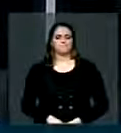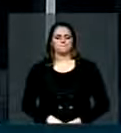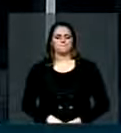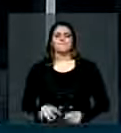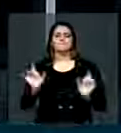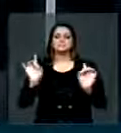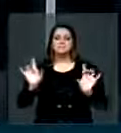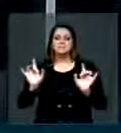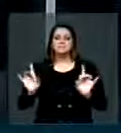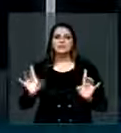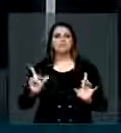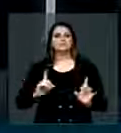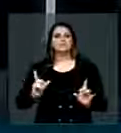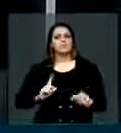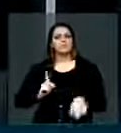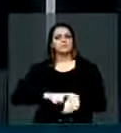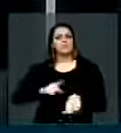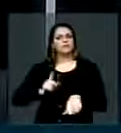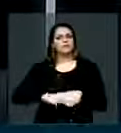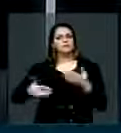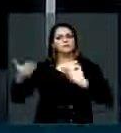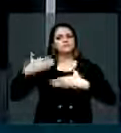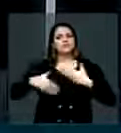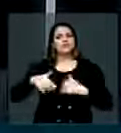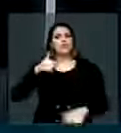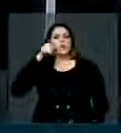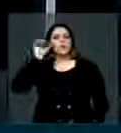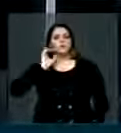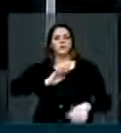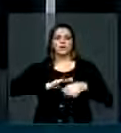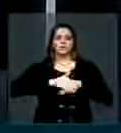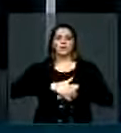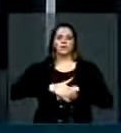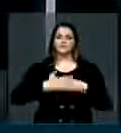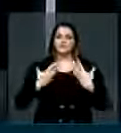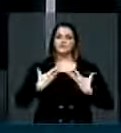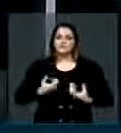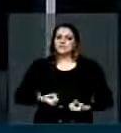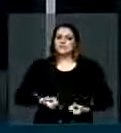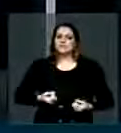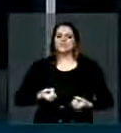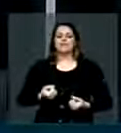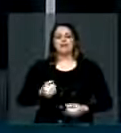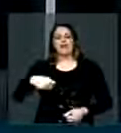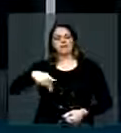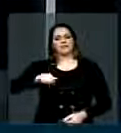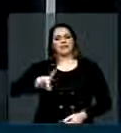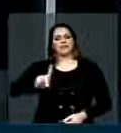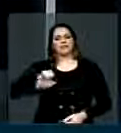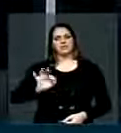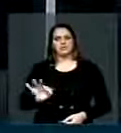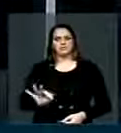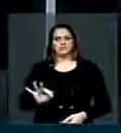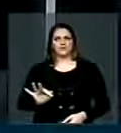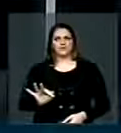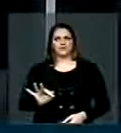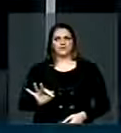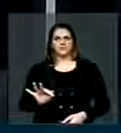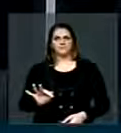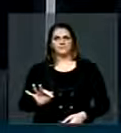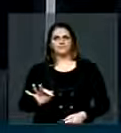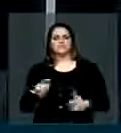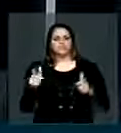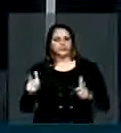homenagem que nos foi prestada na noite de ontem. Nós recebemos uma homenagem da ANADEF lá,